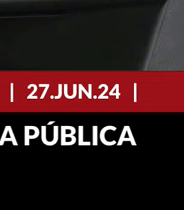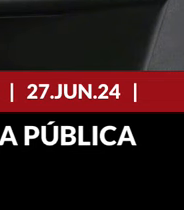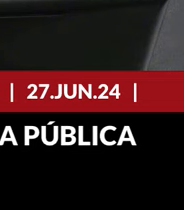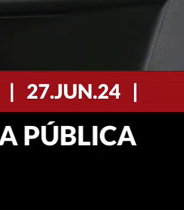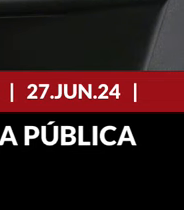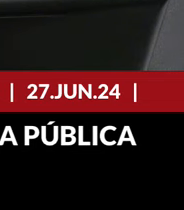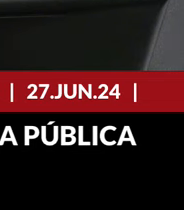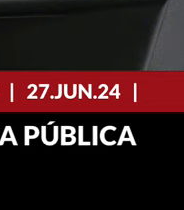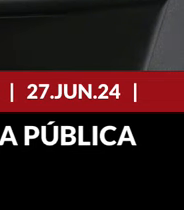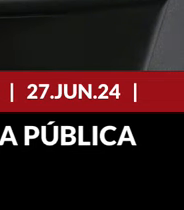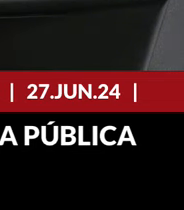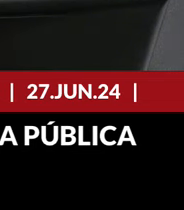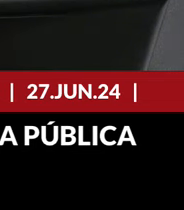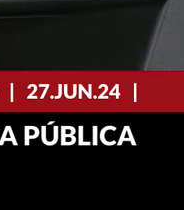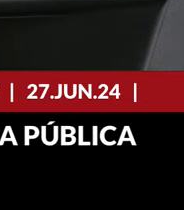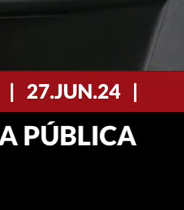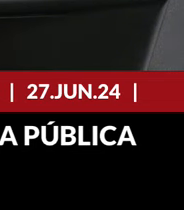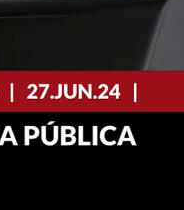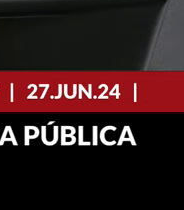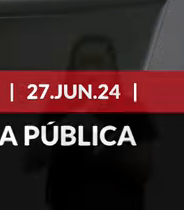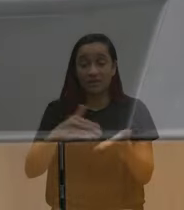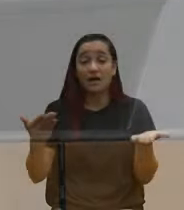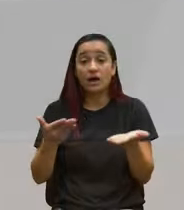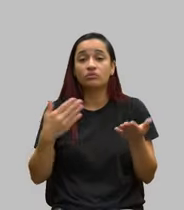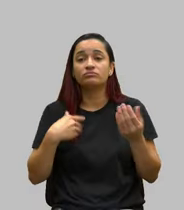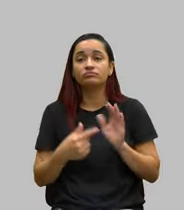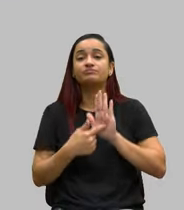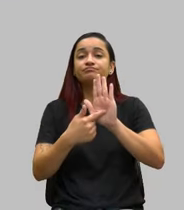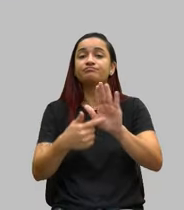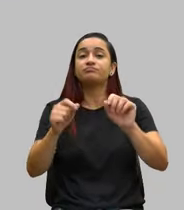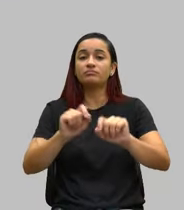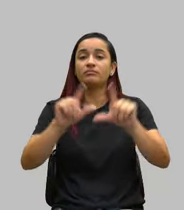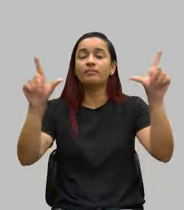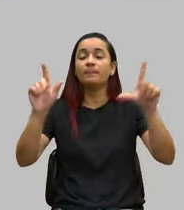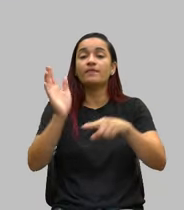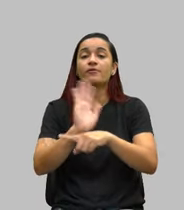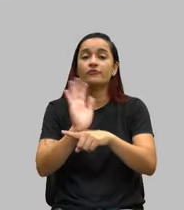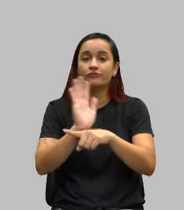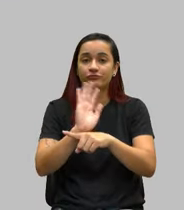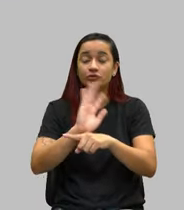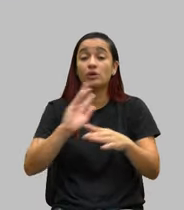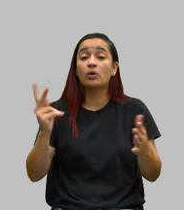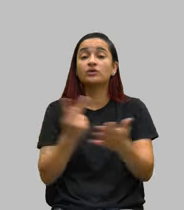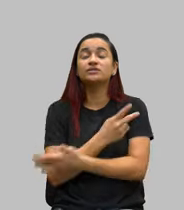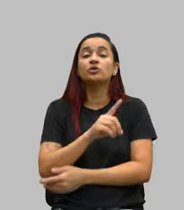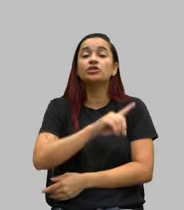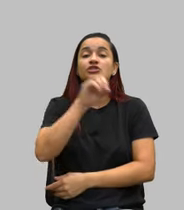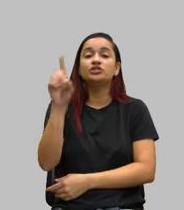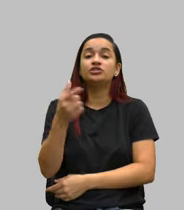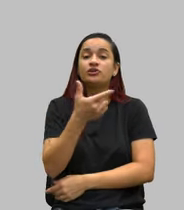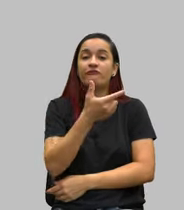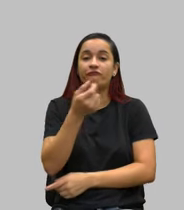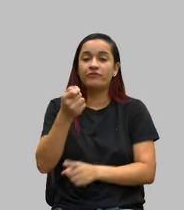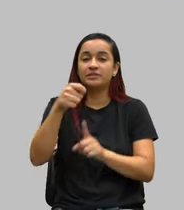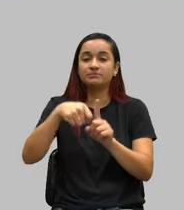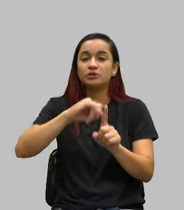ao secretário nós vamos passar aqui o vídeo que aconteceu Deputado João magar no dia 20 de junho quinta-feira